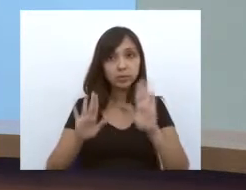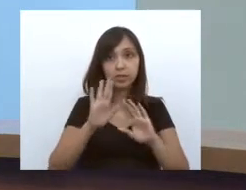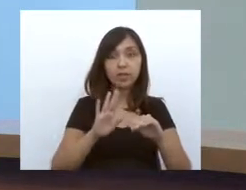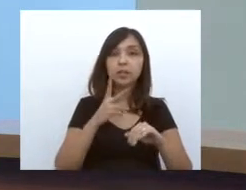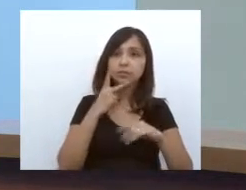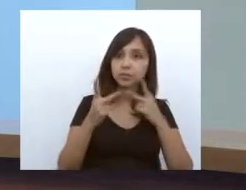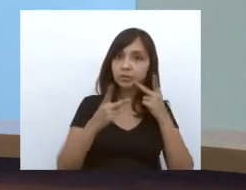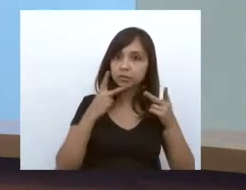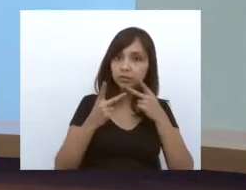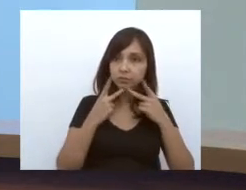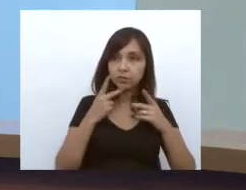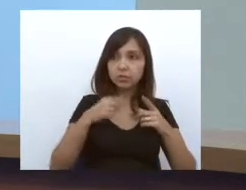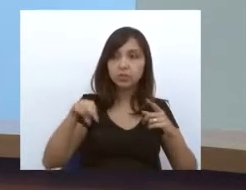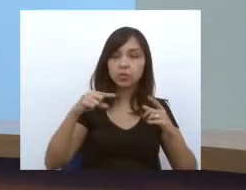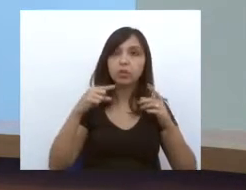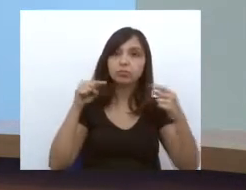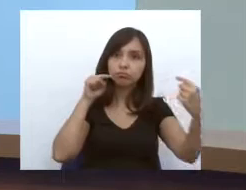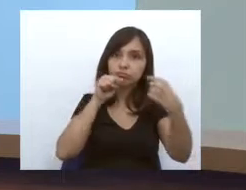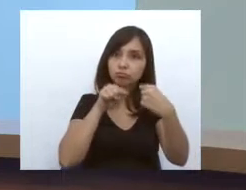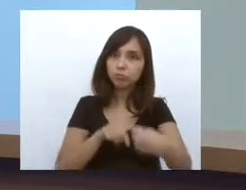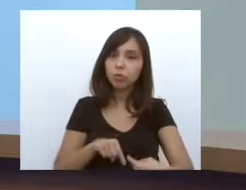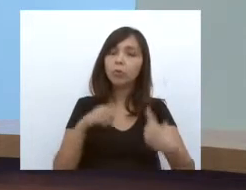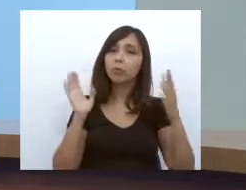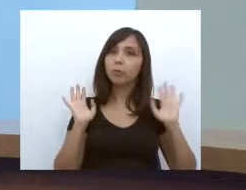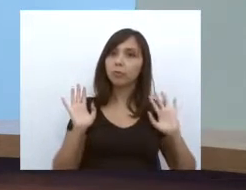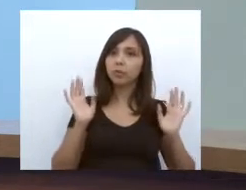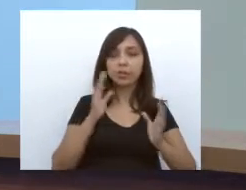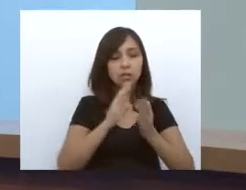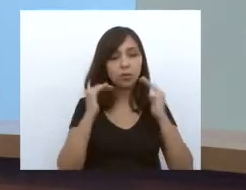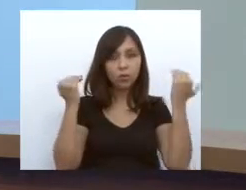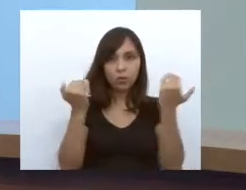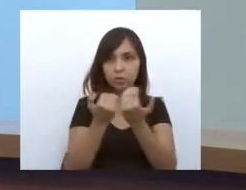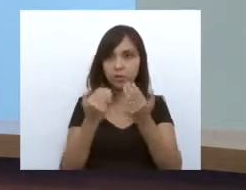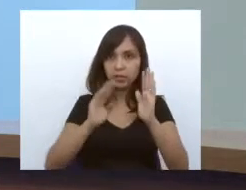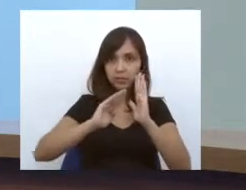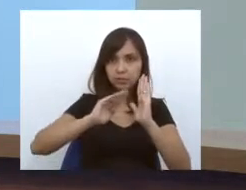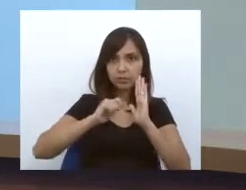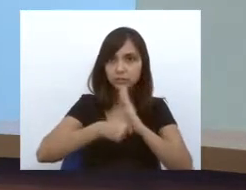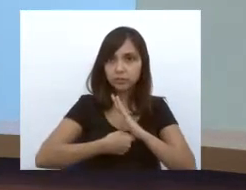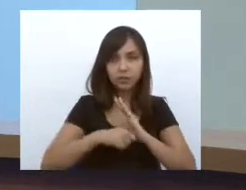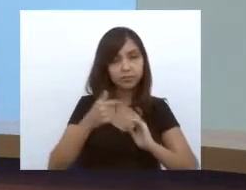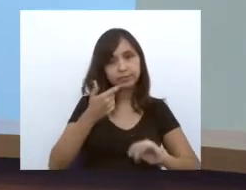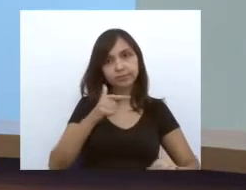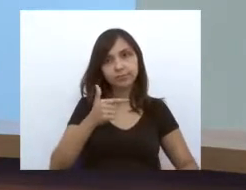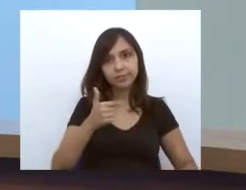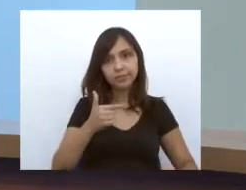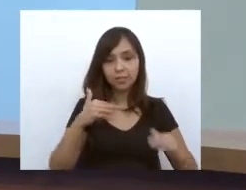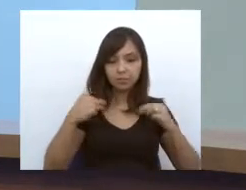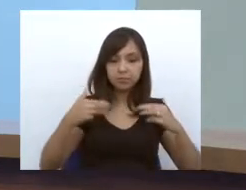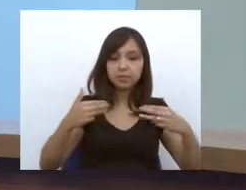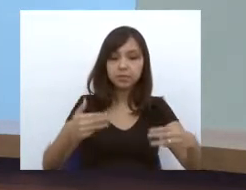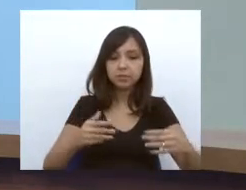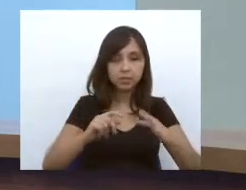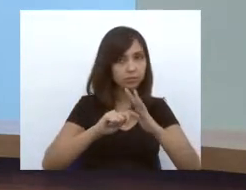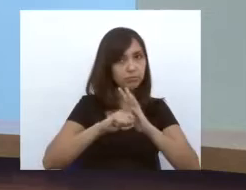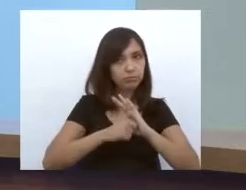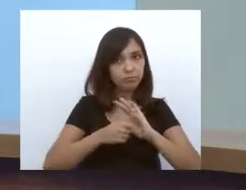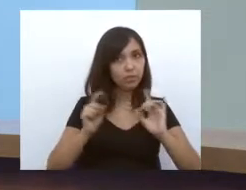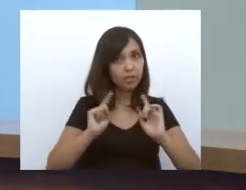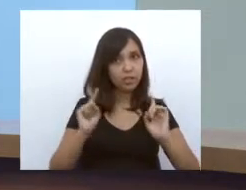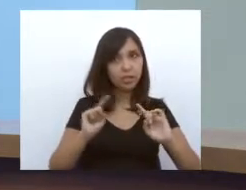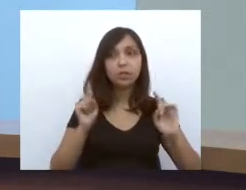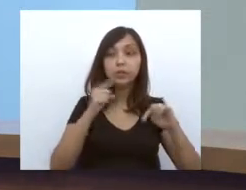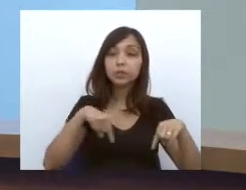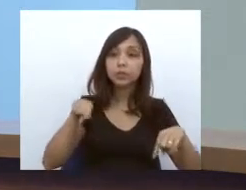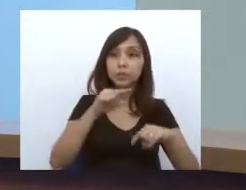fala. Nós temos que ter coerência, visão. Não se fecha congresso. O que nós precisamos é ter visão e saber quem nós queremos